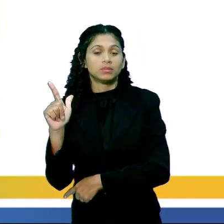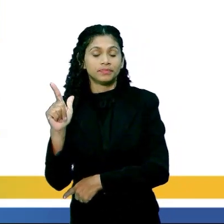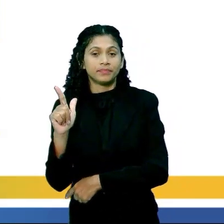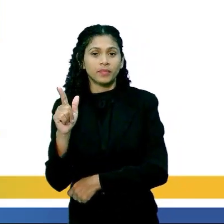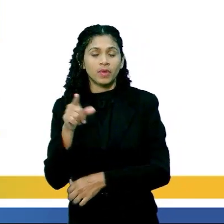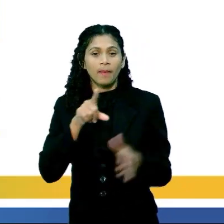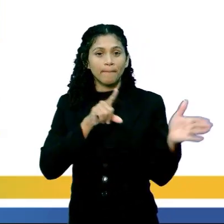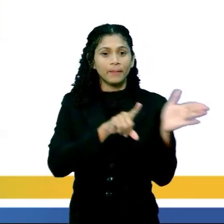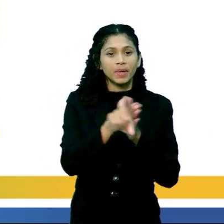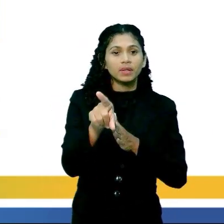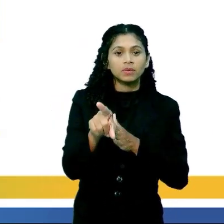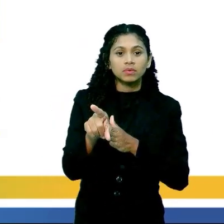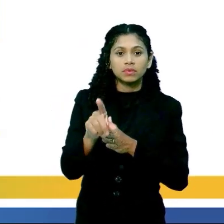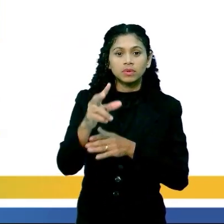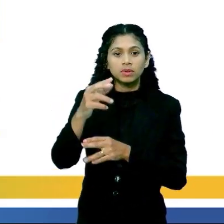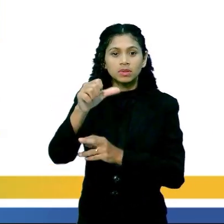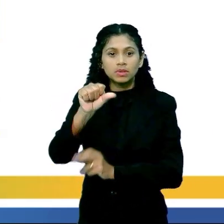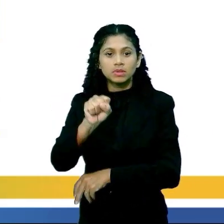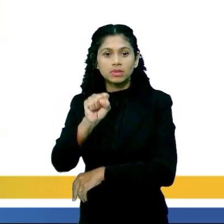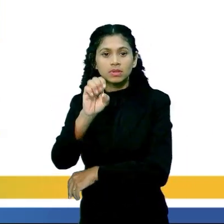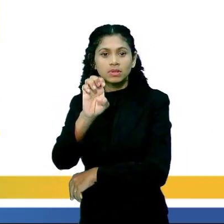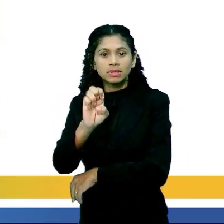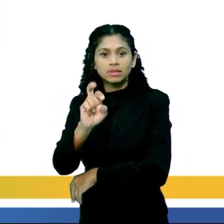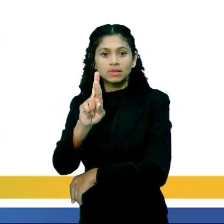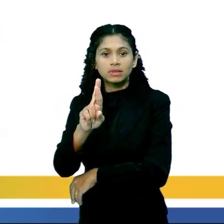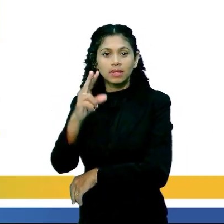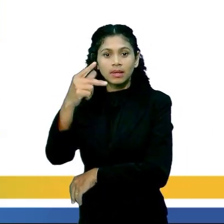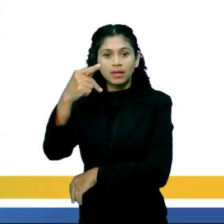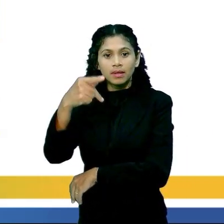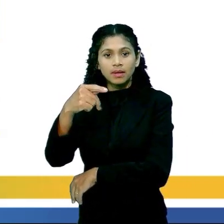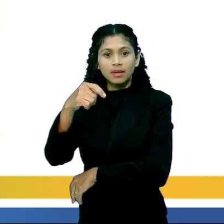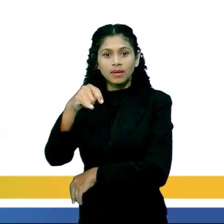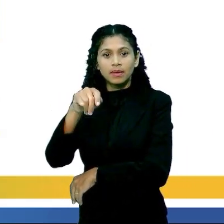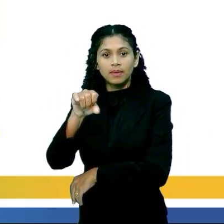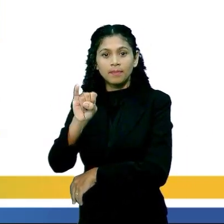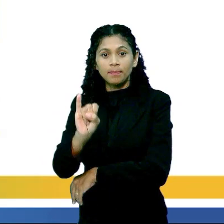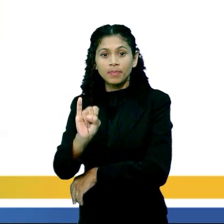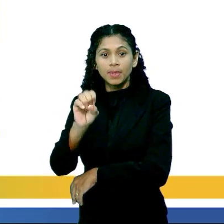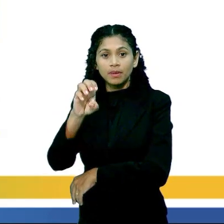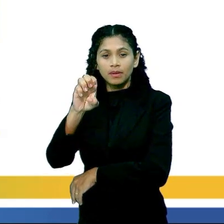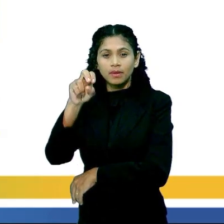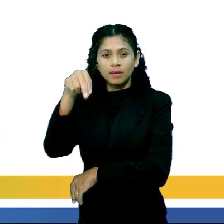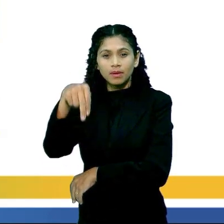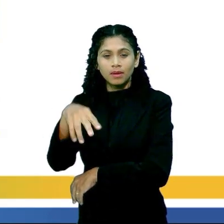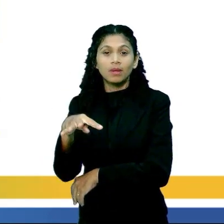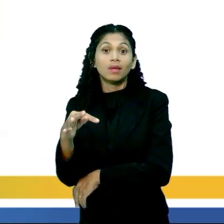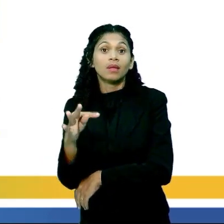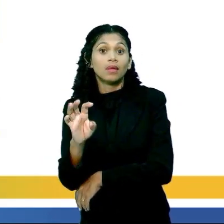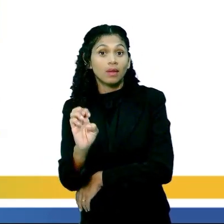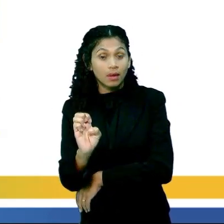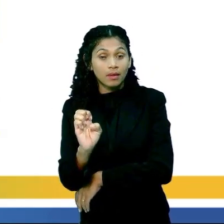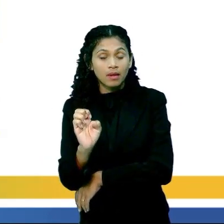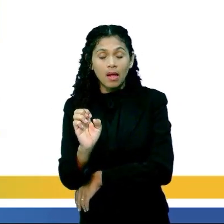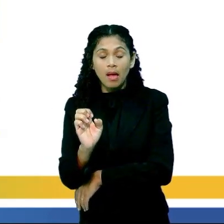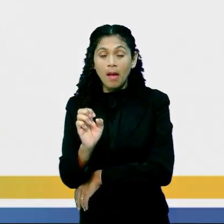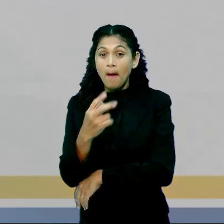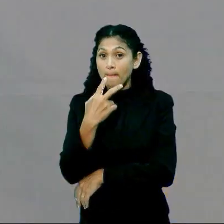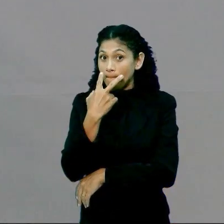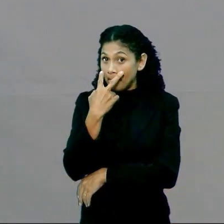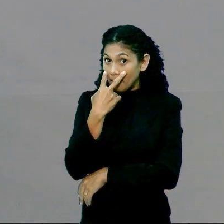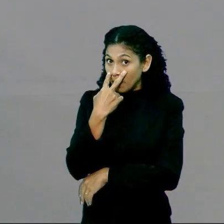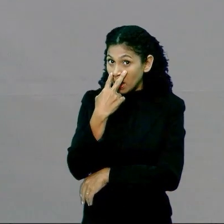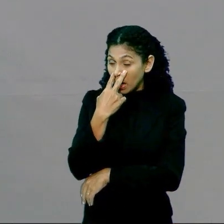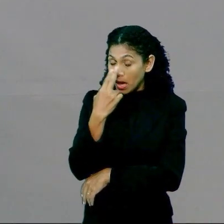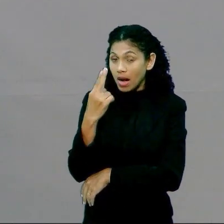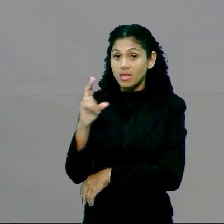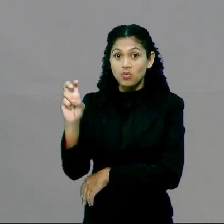ela pergunta se você quer ver uma serpente, você vê uma cobra, né? Então, aí ela pergunta: cobra? Não, porque cobra